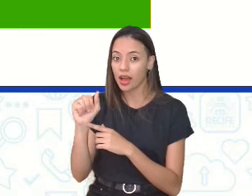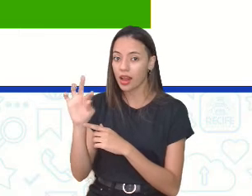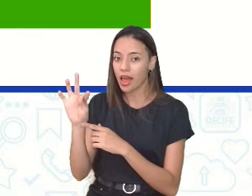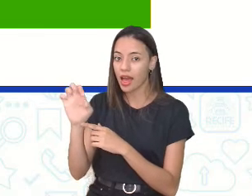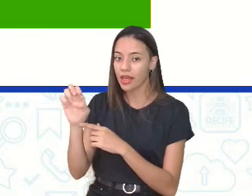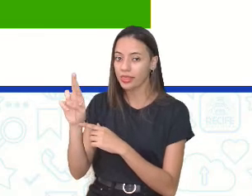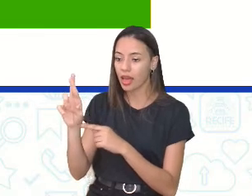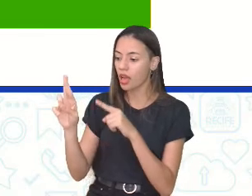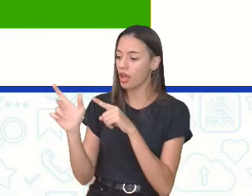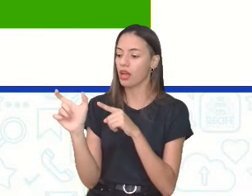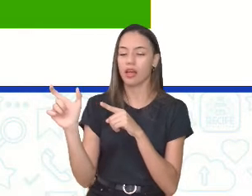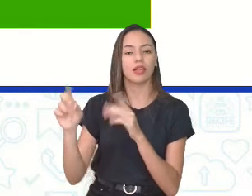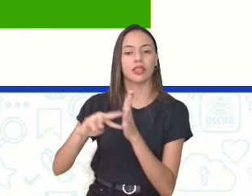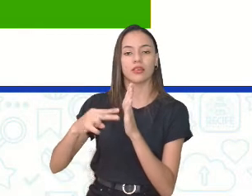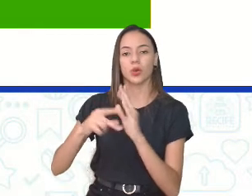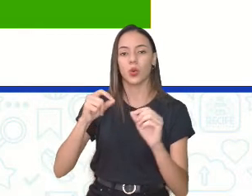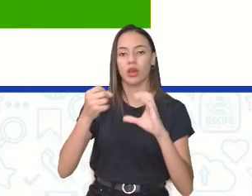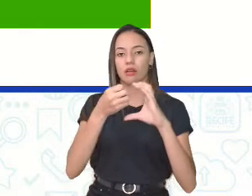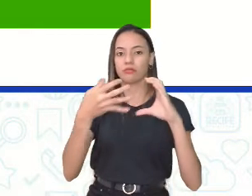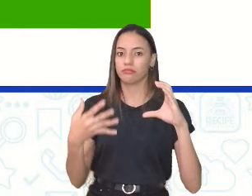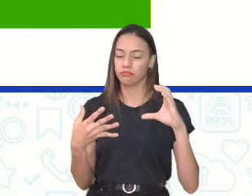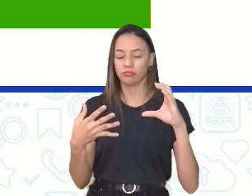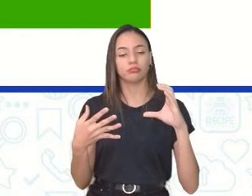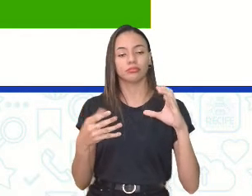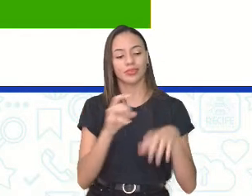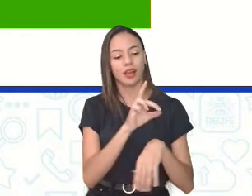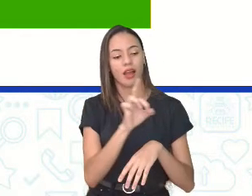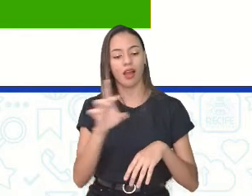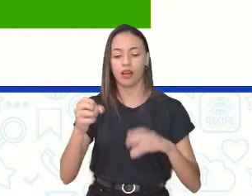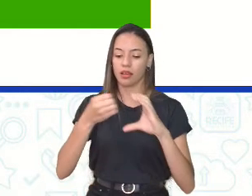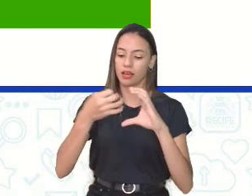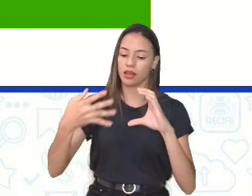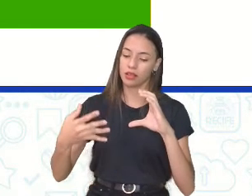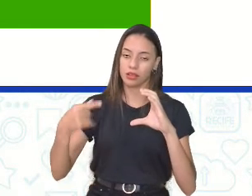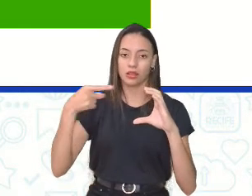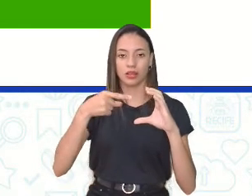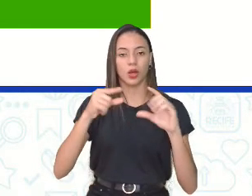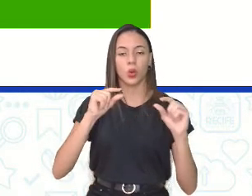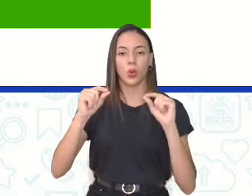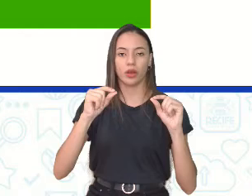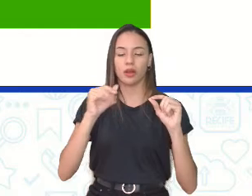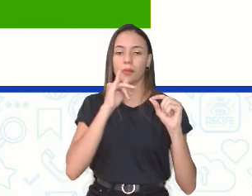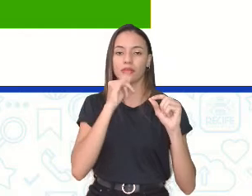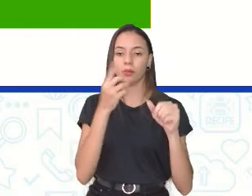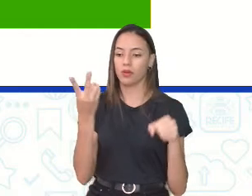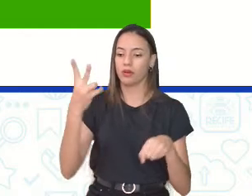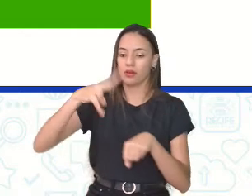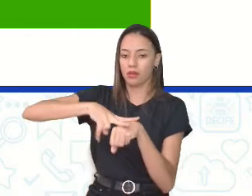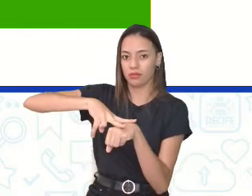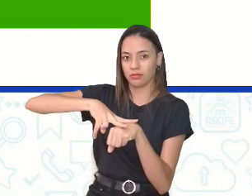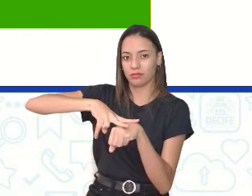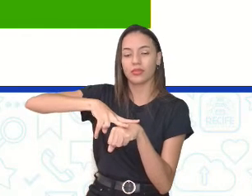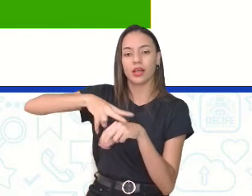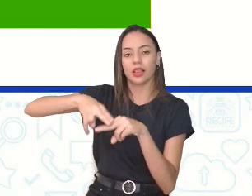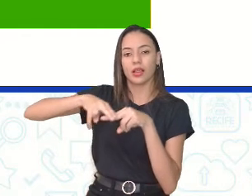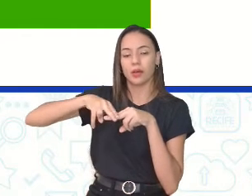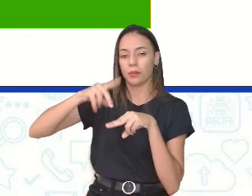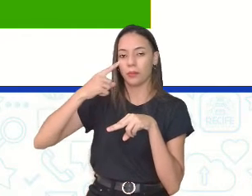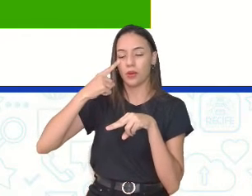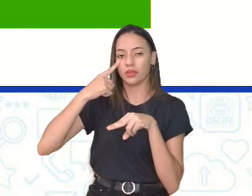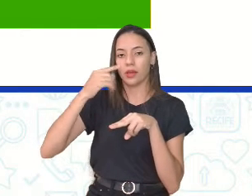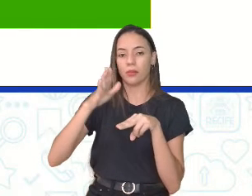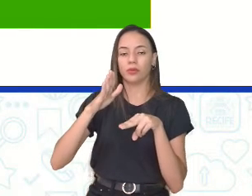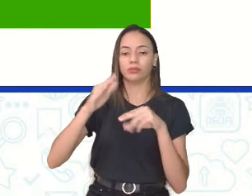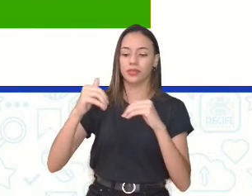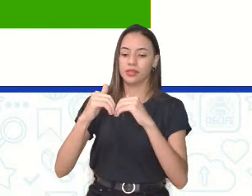característica mesmo, tá, gente? Então, cada caráter é determinado por um par de fatores que se separam